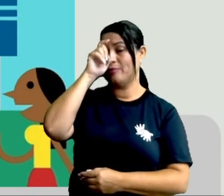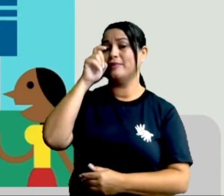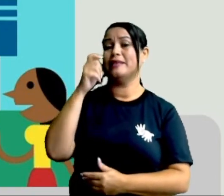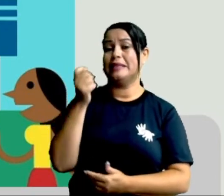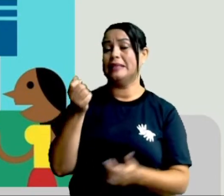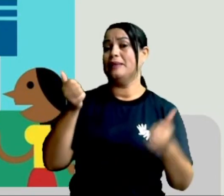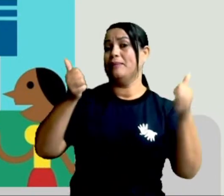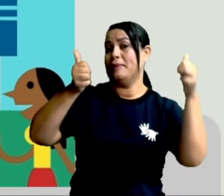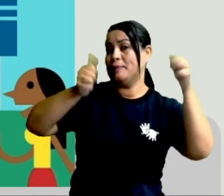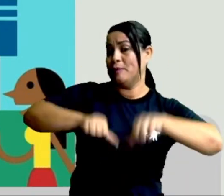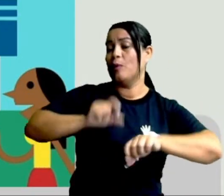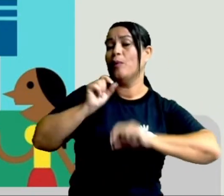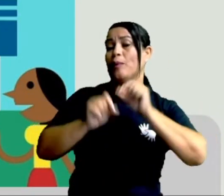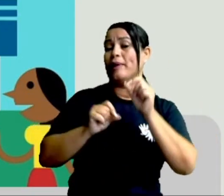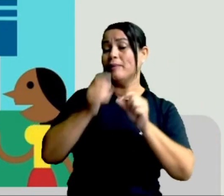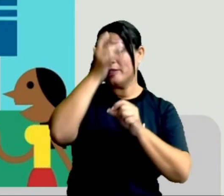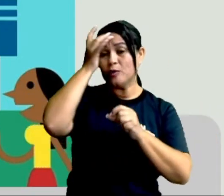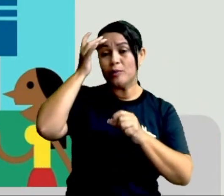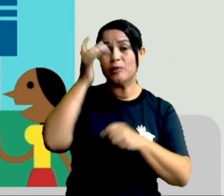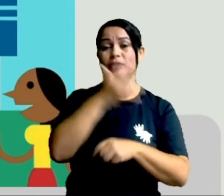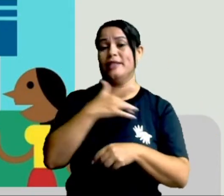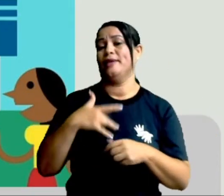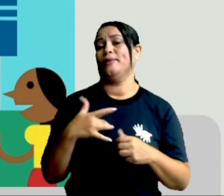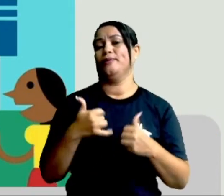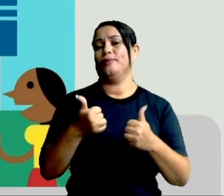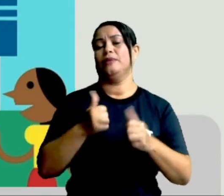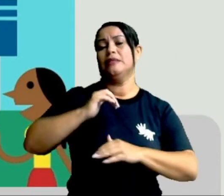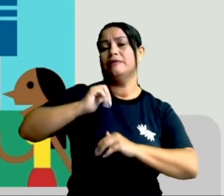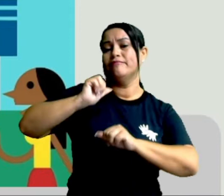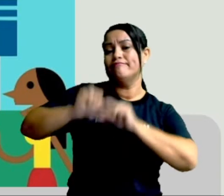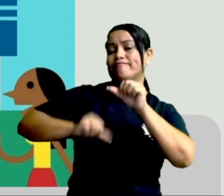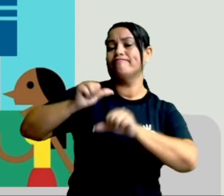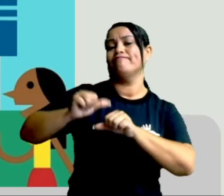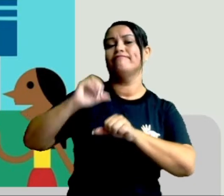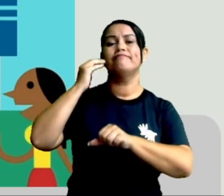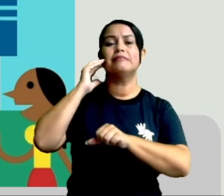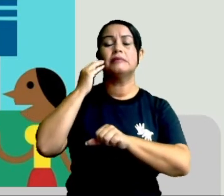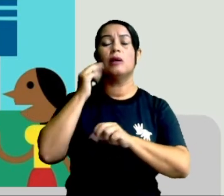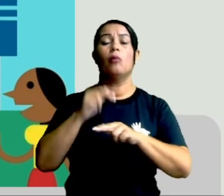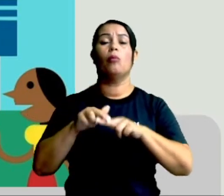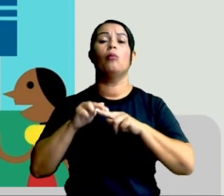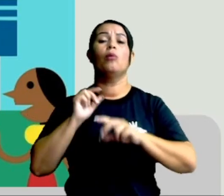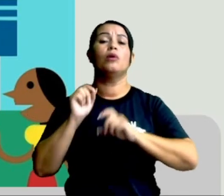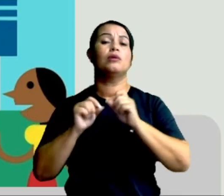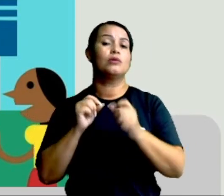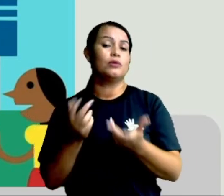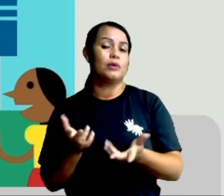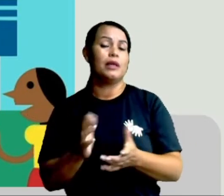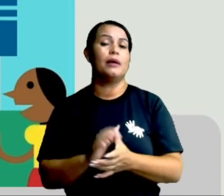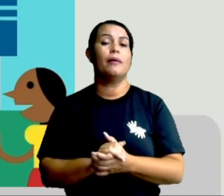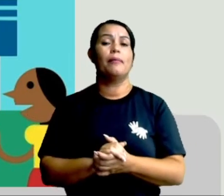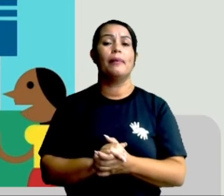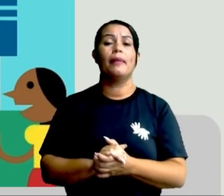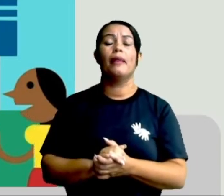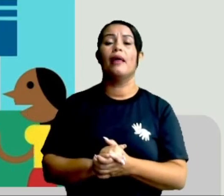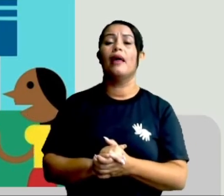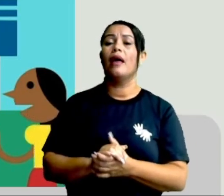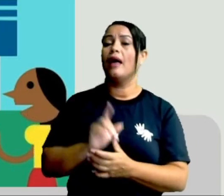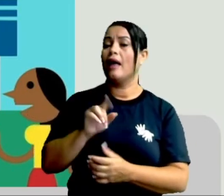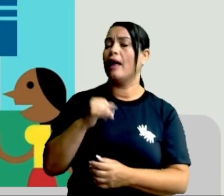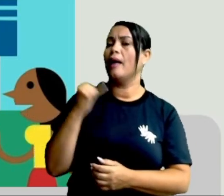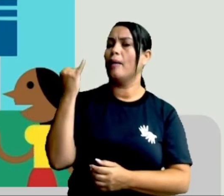caro tratar essas pessoas para que a sua saúde ela seja reestabelecida. Tá certo? Daí fica a importância,